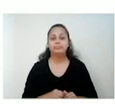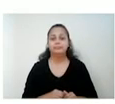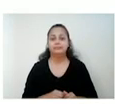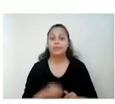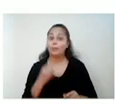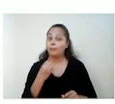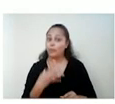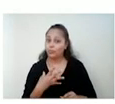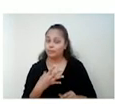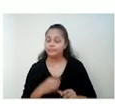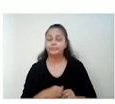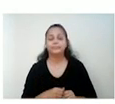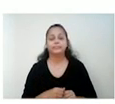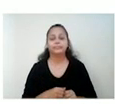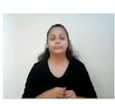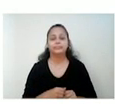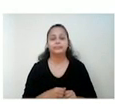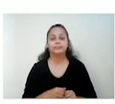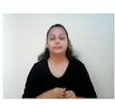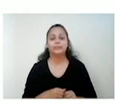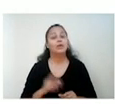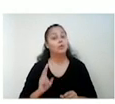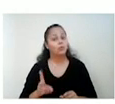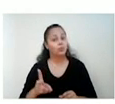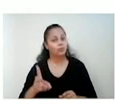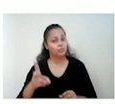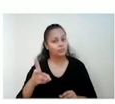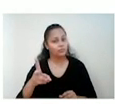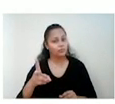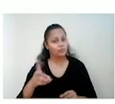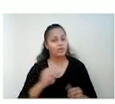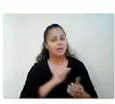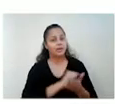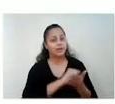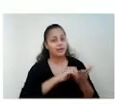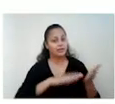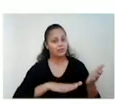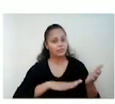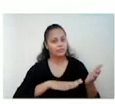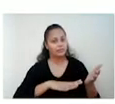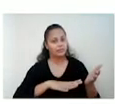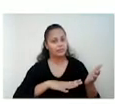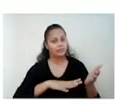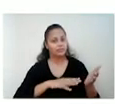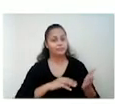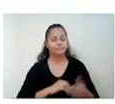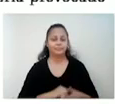Bom, pessoal, então vamos para a continuidade da atividade.